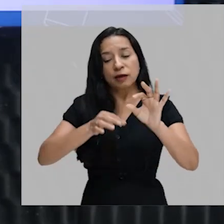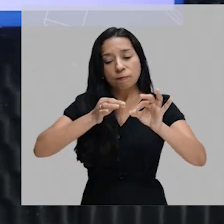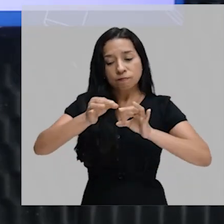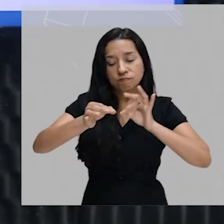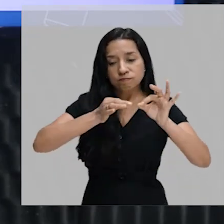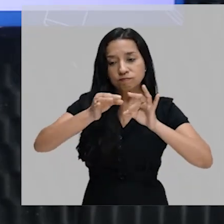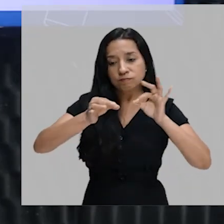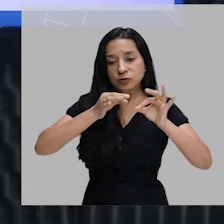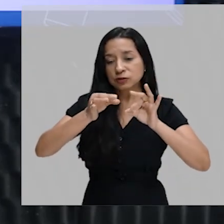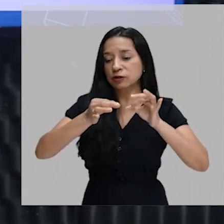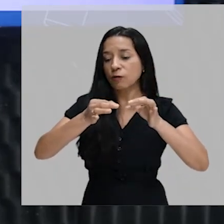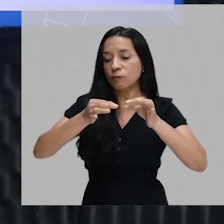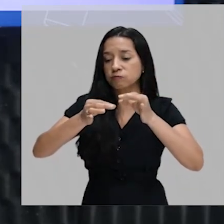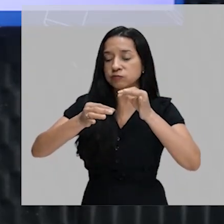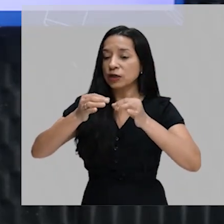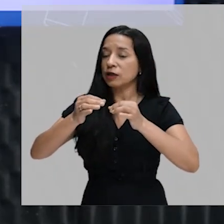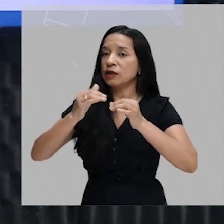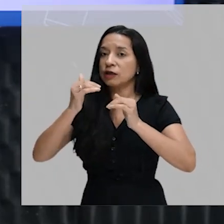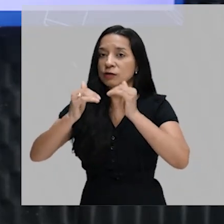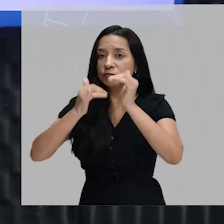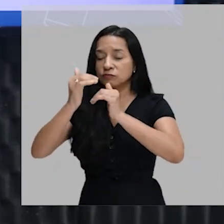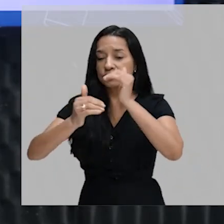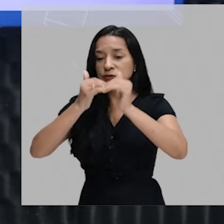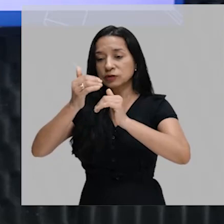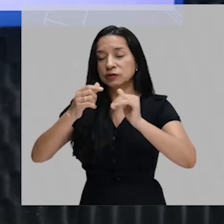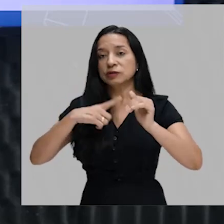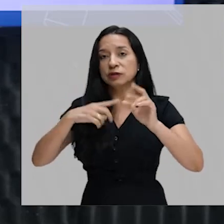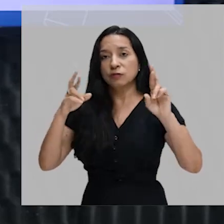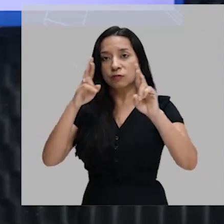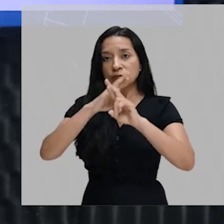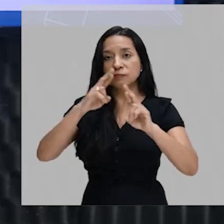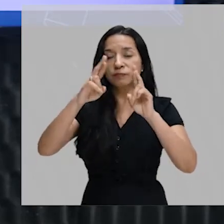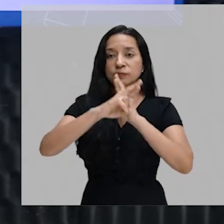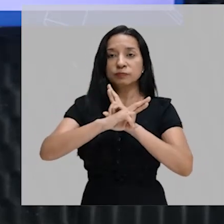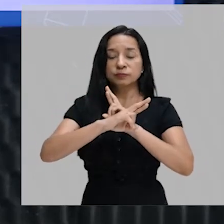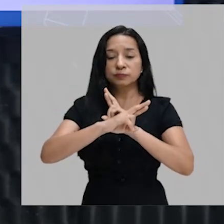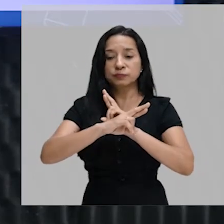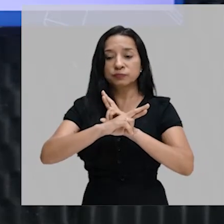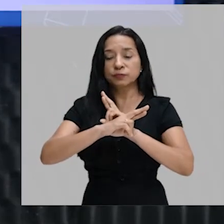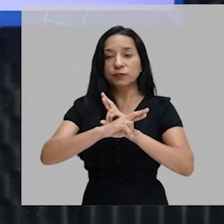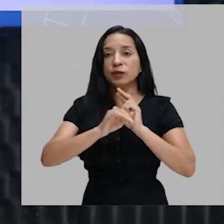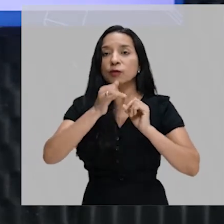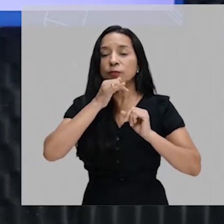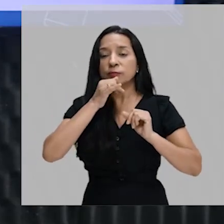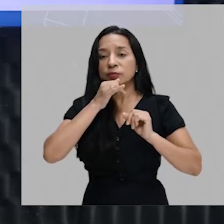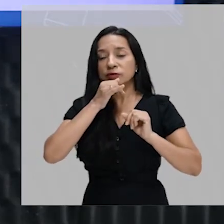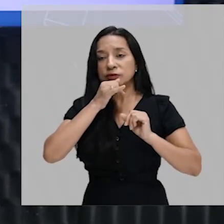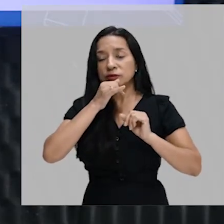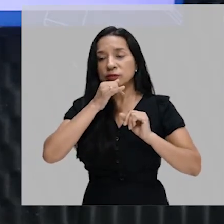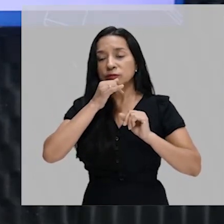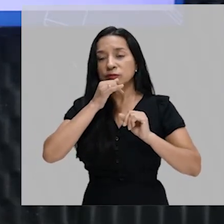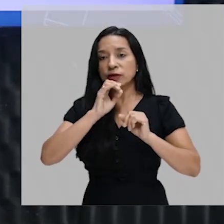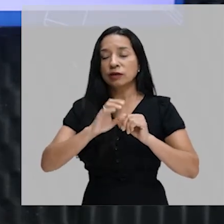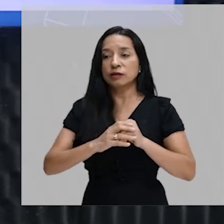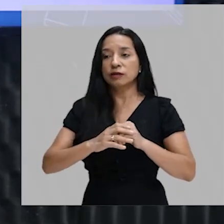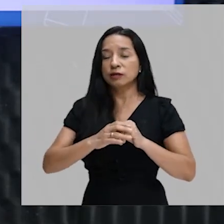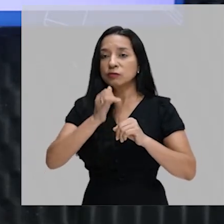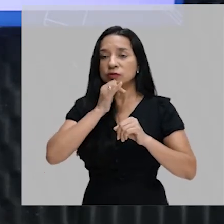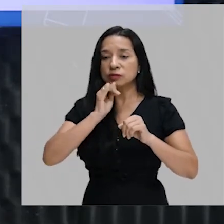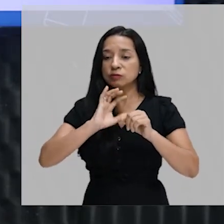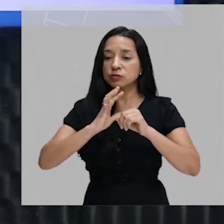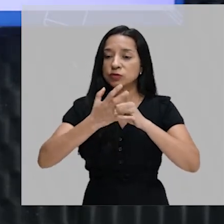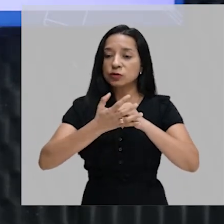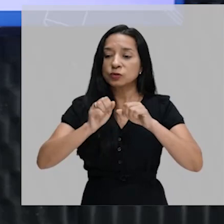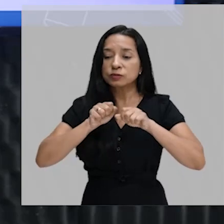acabei de falar da progressão, tá? Como tendo uma relação entre elas. Então, eu estou dando o exemplo de pandemia, porque é um assunto que todos nós